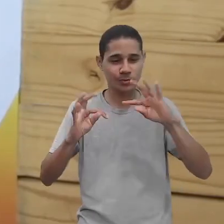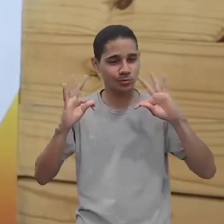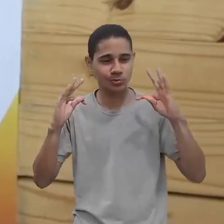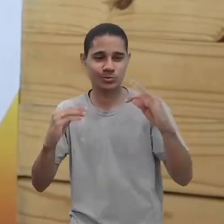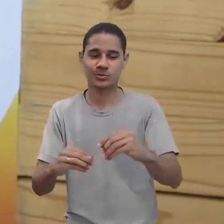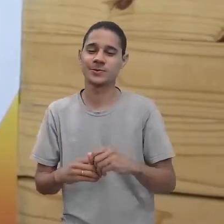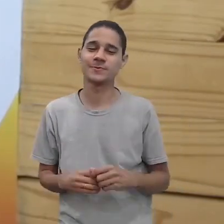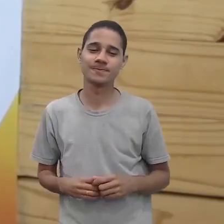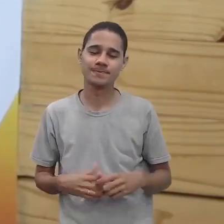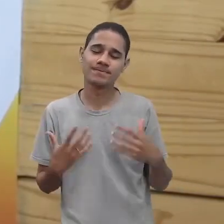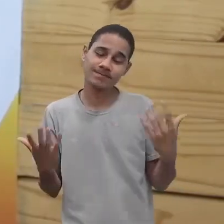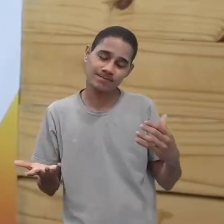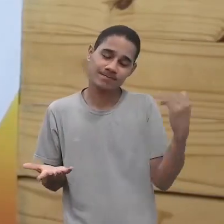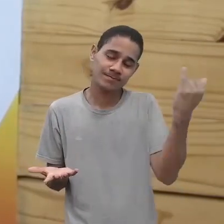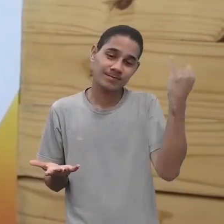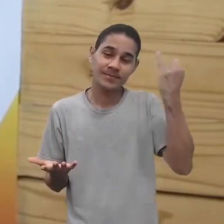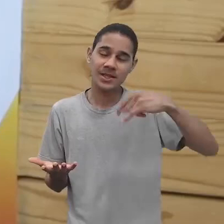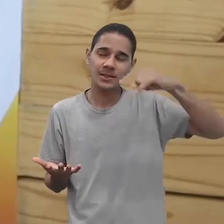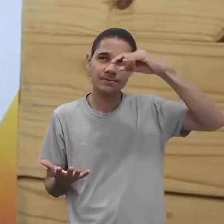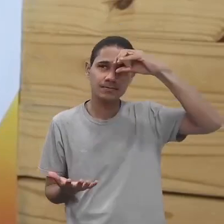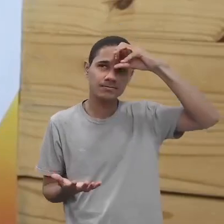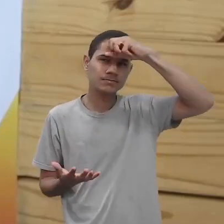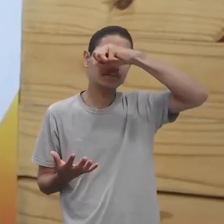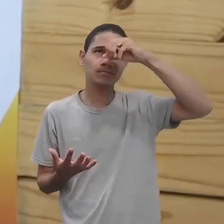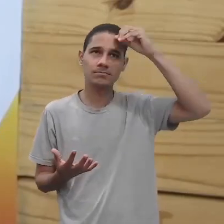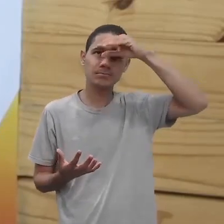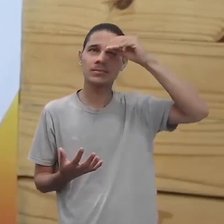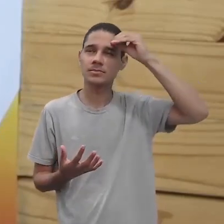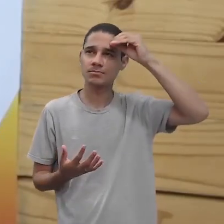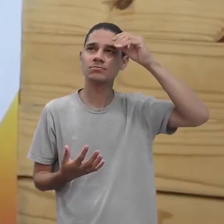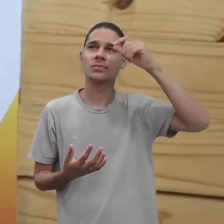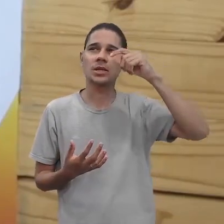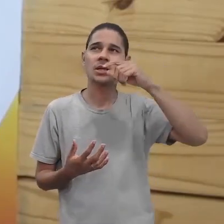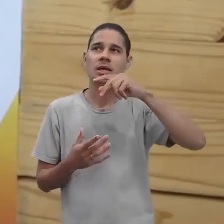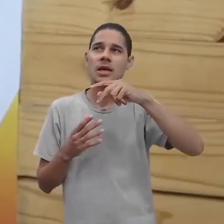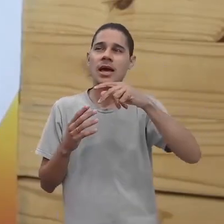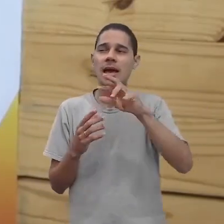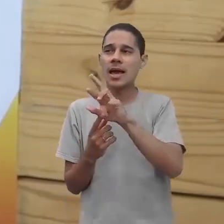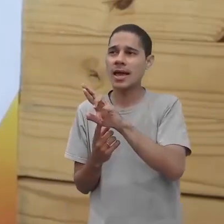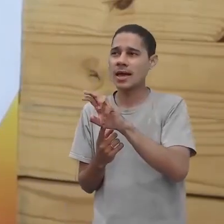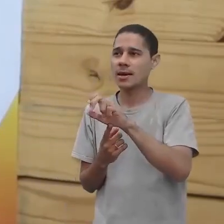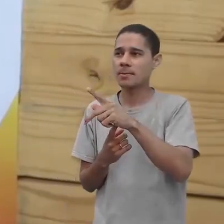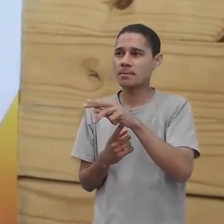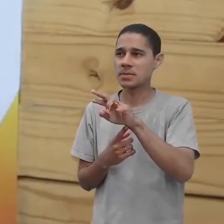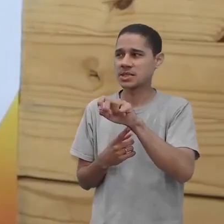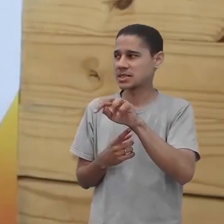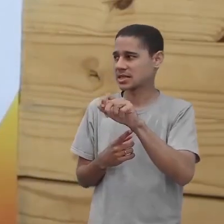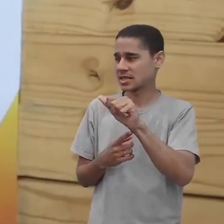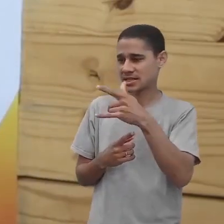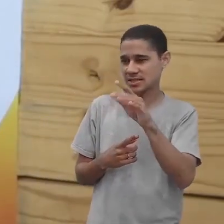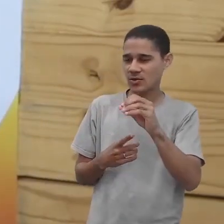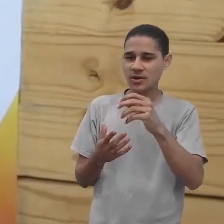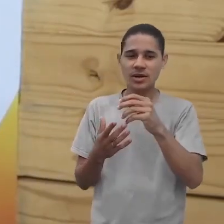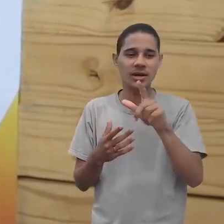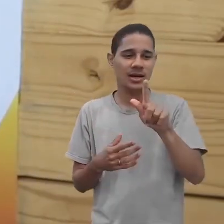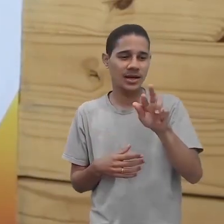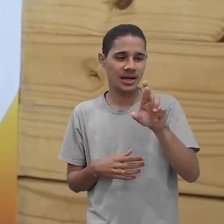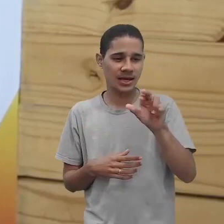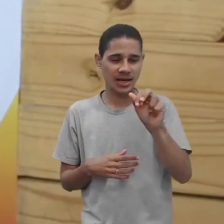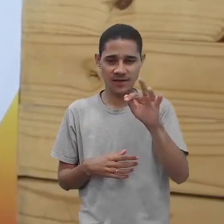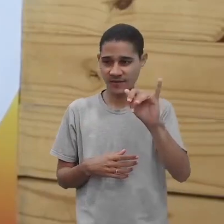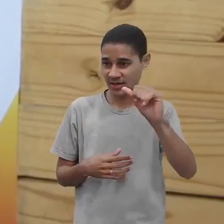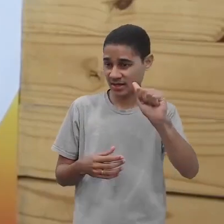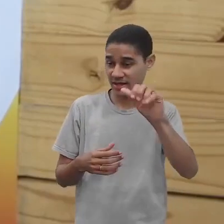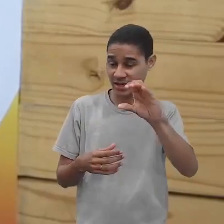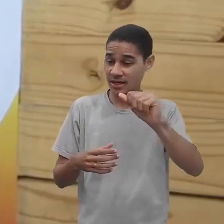gente ter o conhecimento de modo geral dessas representações gráficas dentro desse nosso projeto de ambientação.